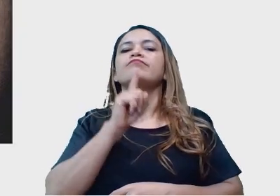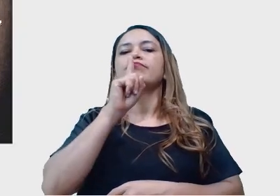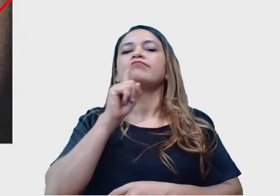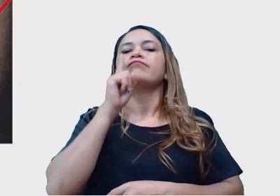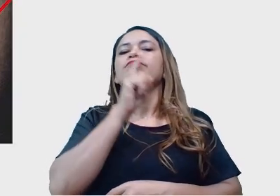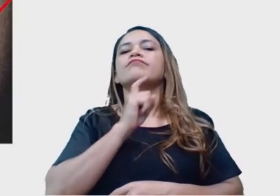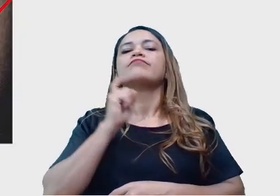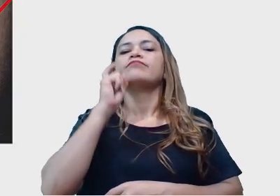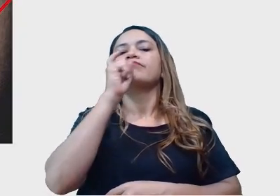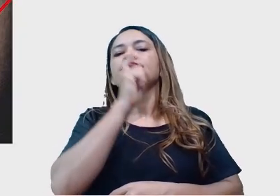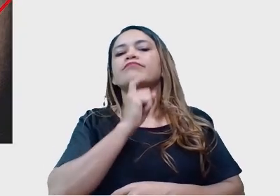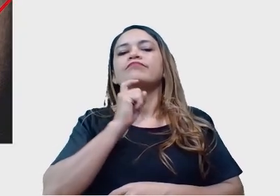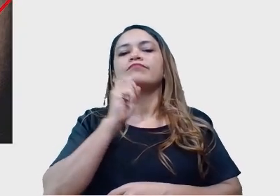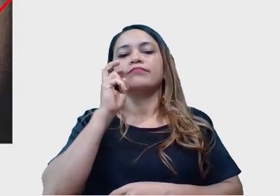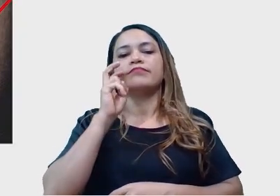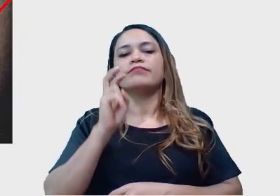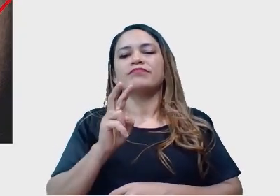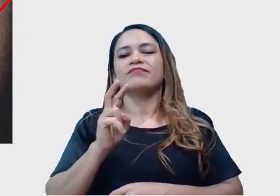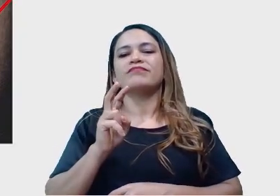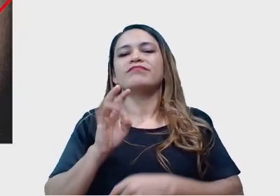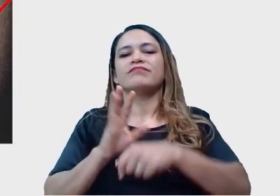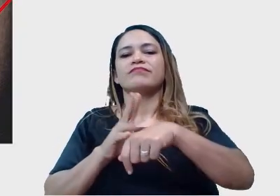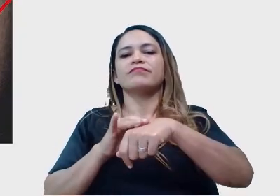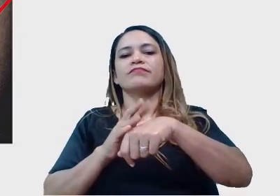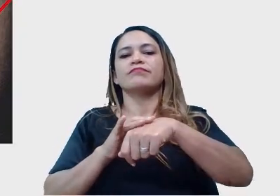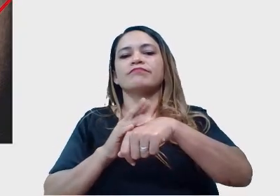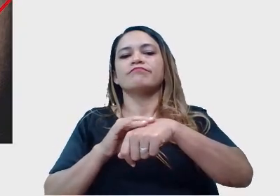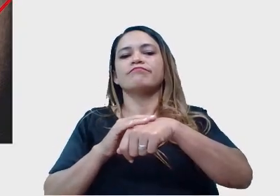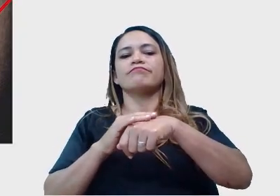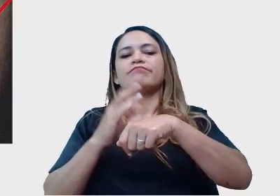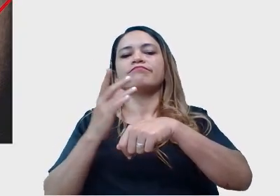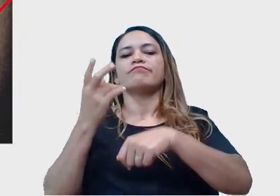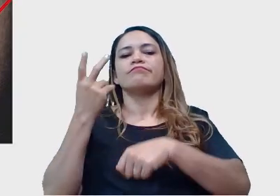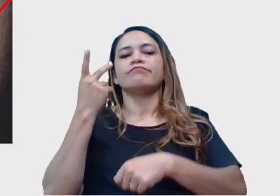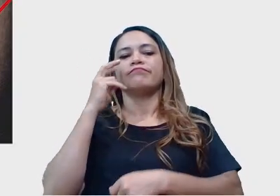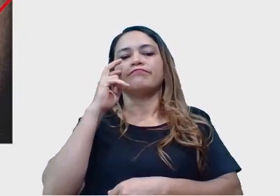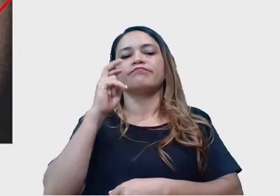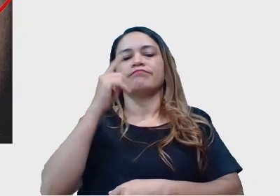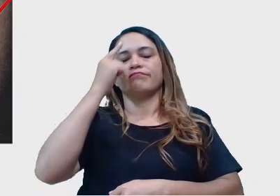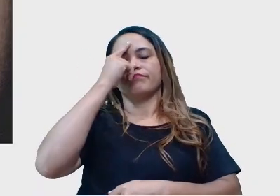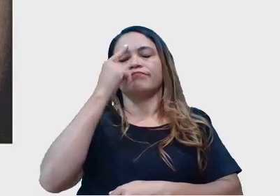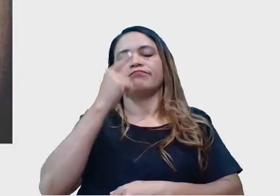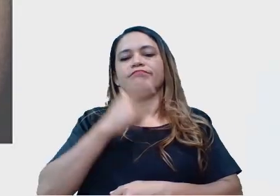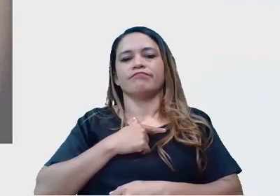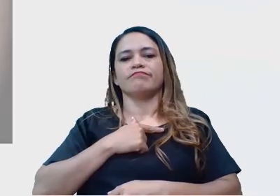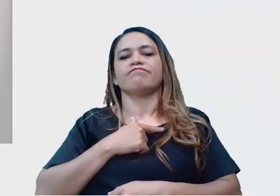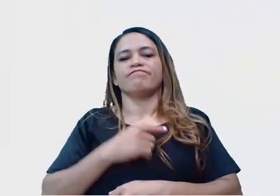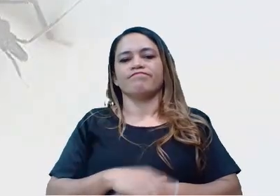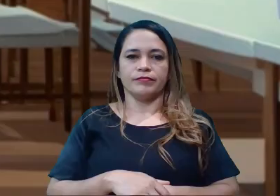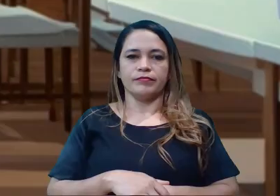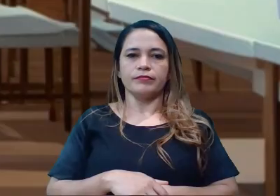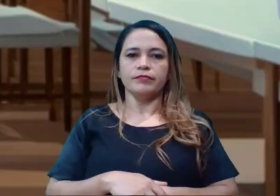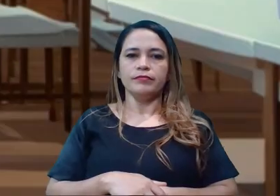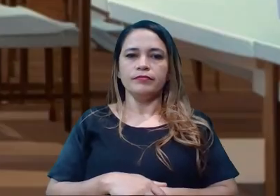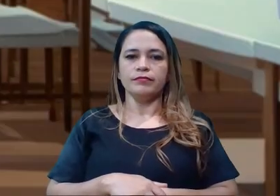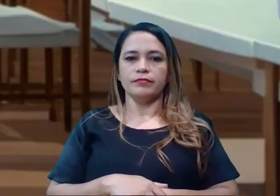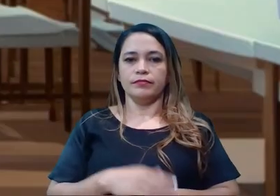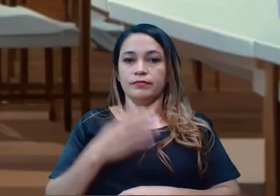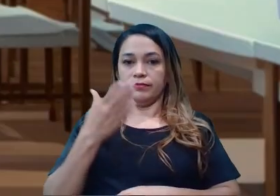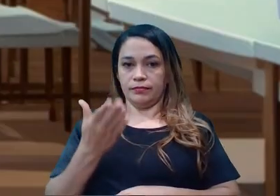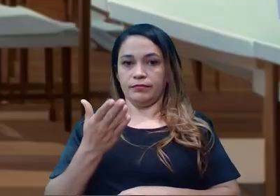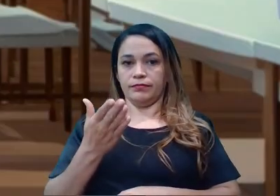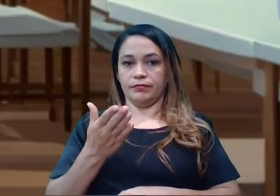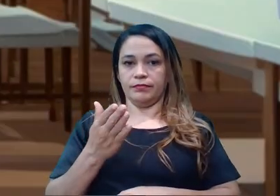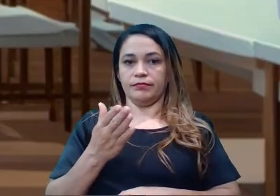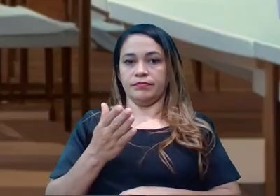oral. Ou seja, é uma doença que, visivelmente falando, ela é bem feia e bem agressiva. Volta aqui para mim. Essa daí foi a